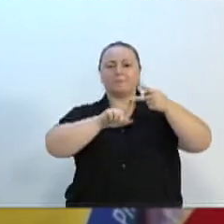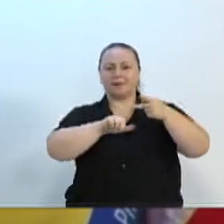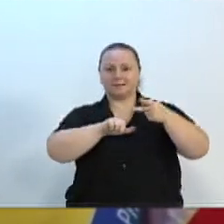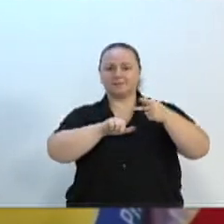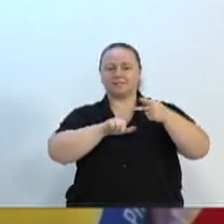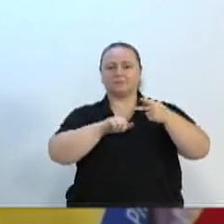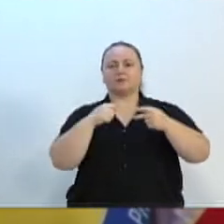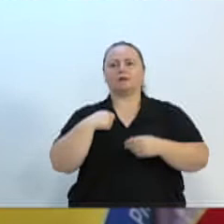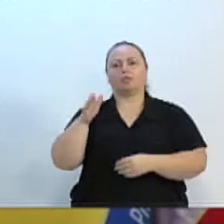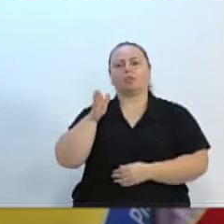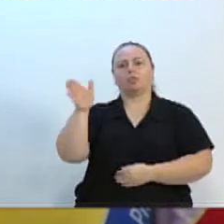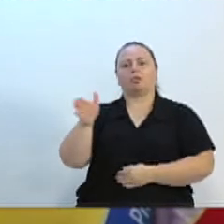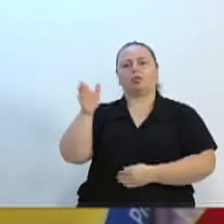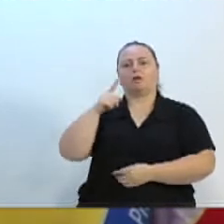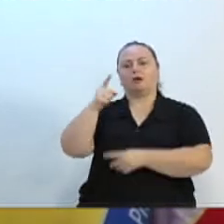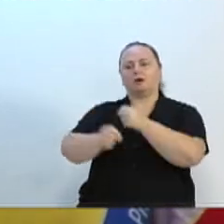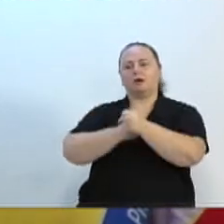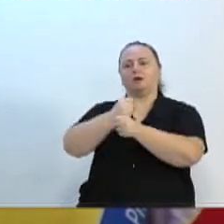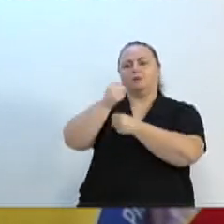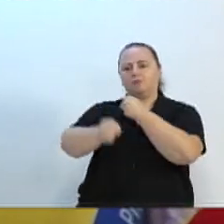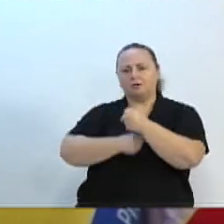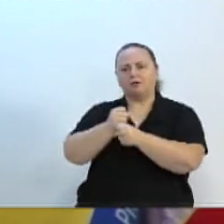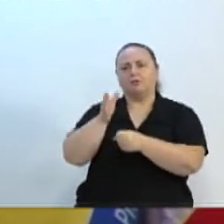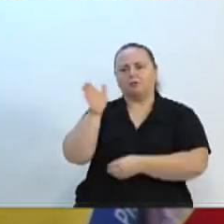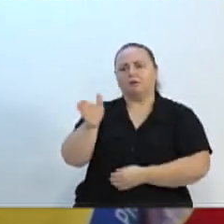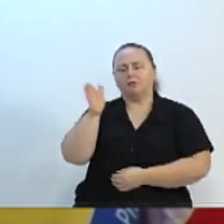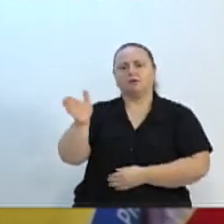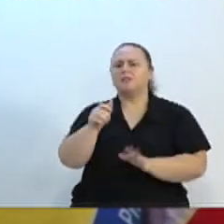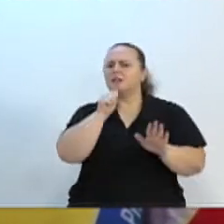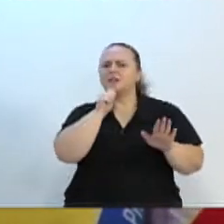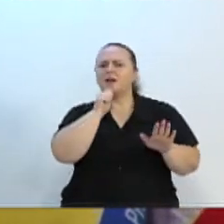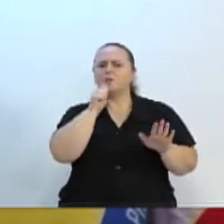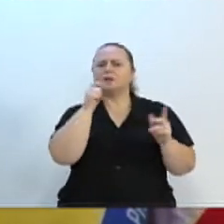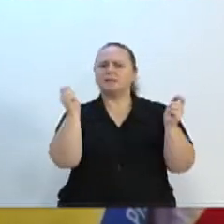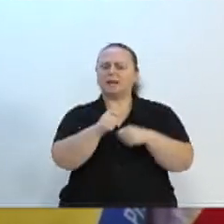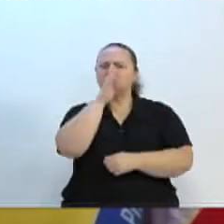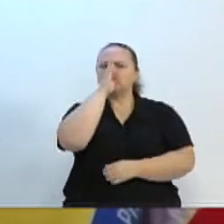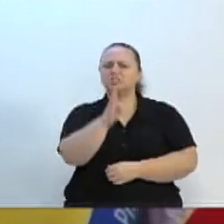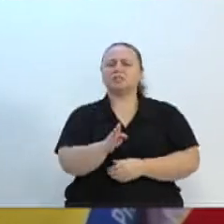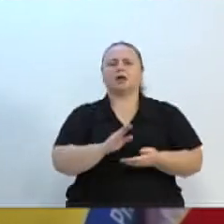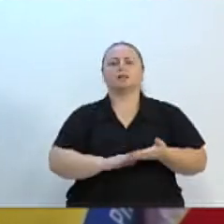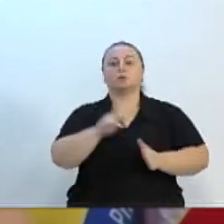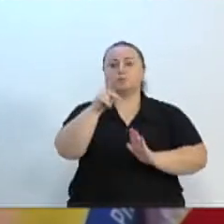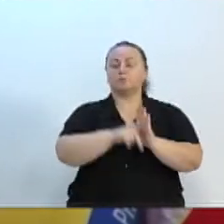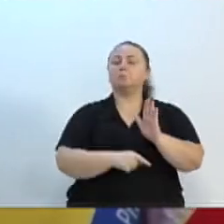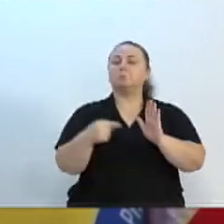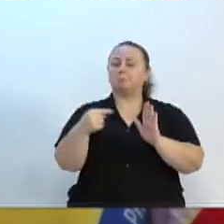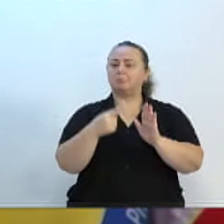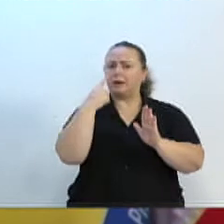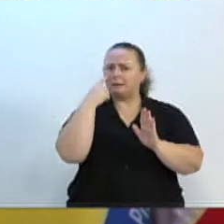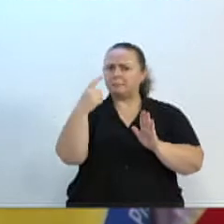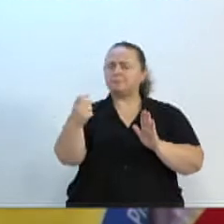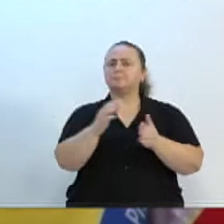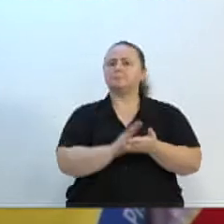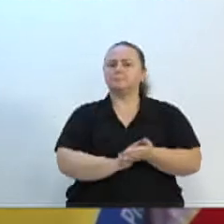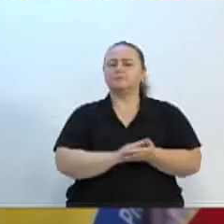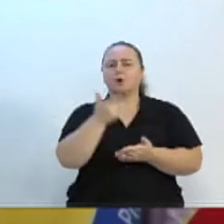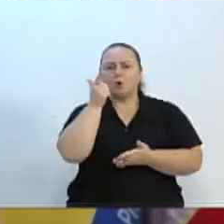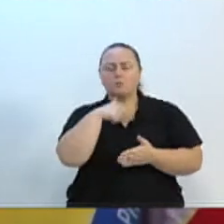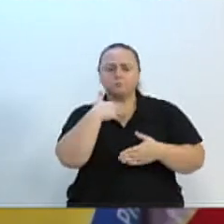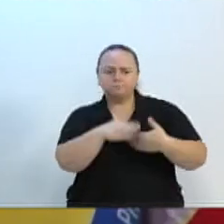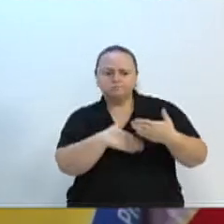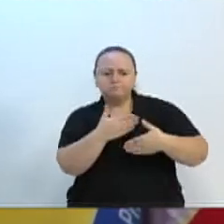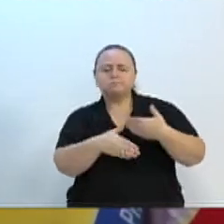dificuldade, principalmente na questão da pandemia, né, de acontecer essa situação. Ele entrou com um projeto muito interessante interessante, já passou, avançou, vereador Gilson, em